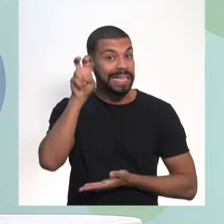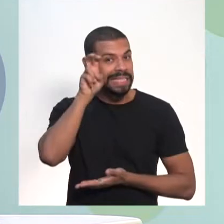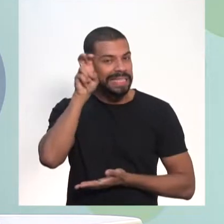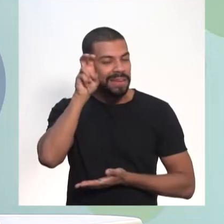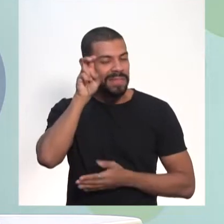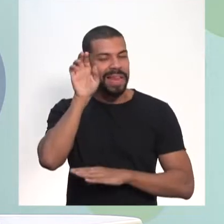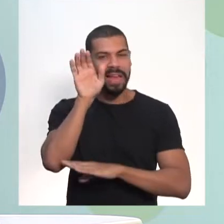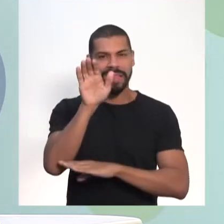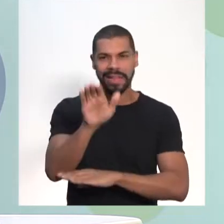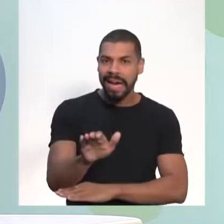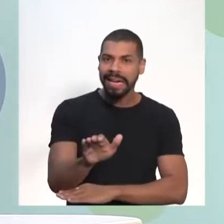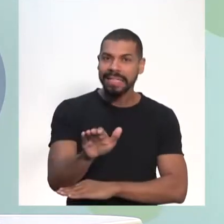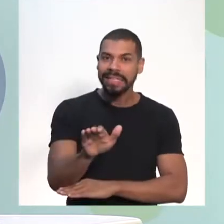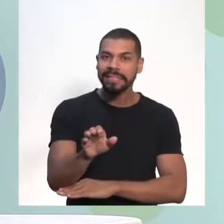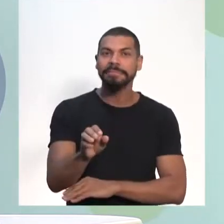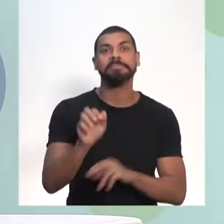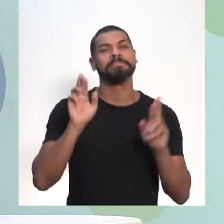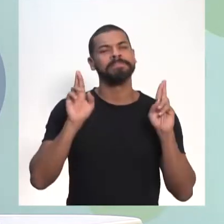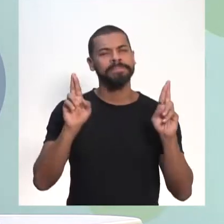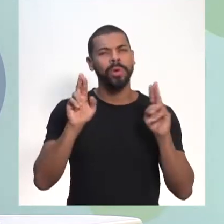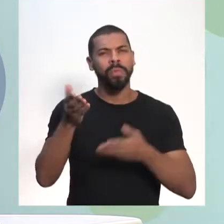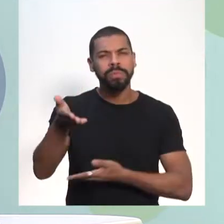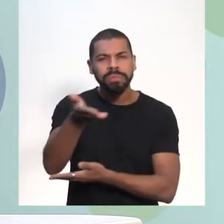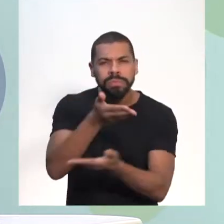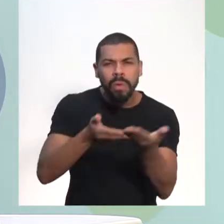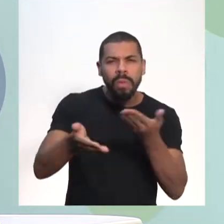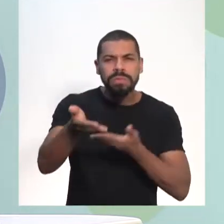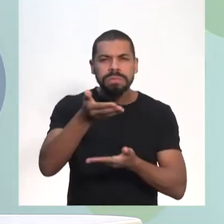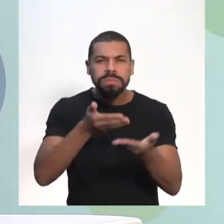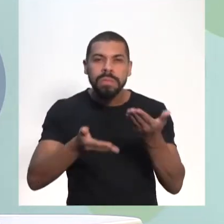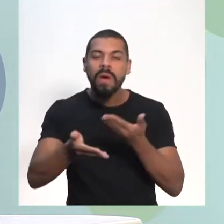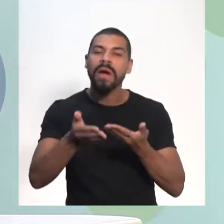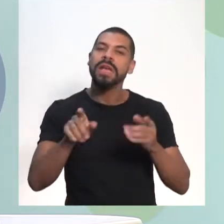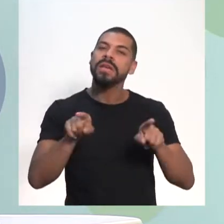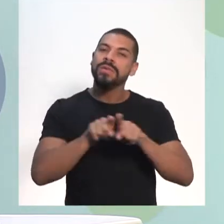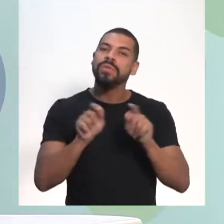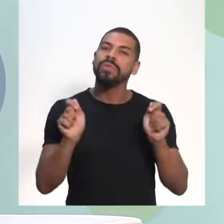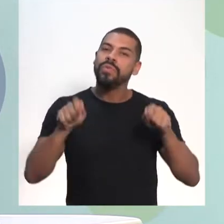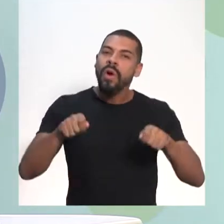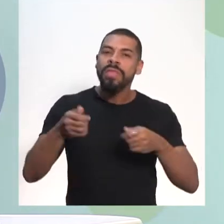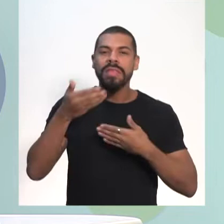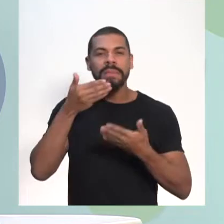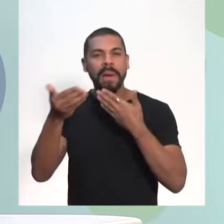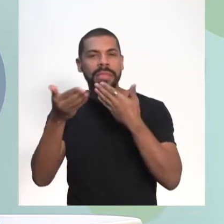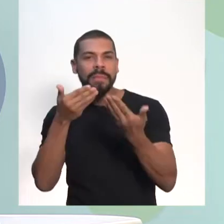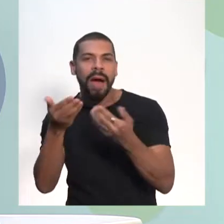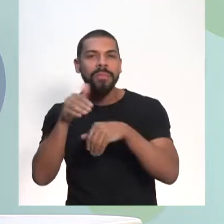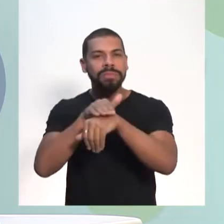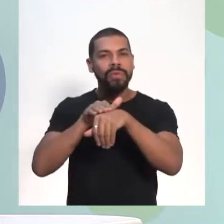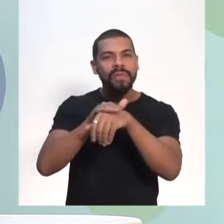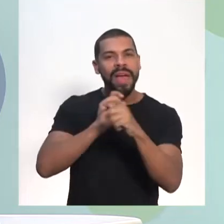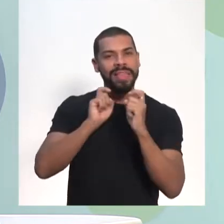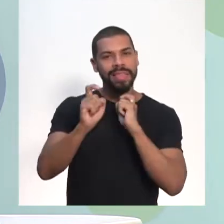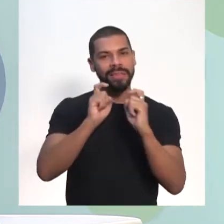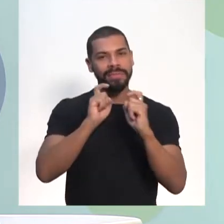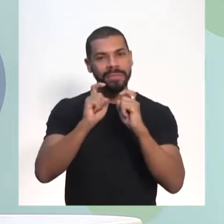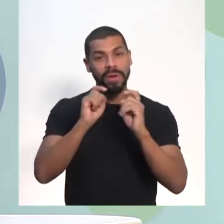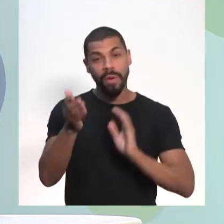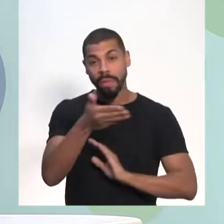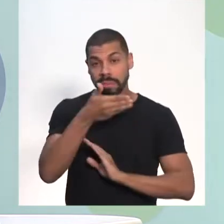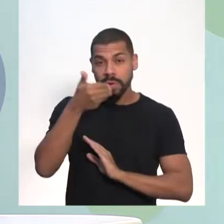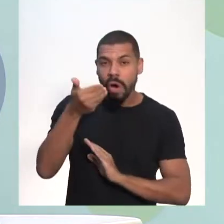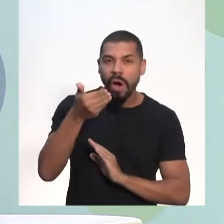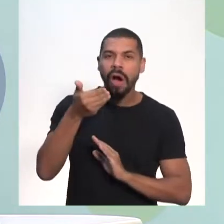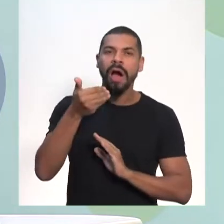tarde e contamos muito com a colaboração de vocês para que esse bate-papo possa resultar